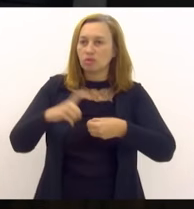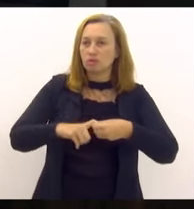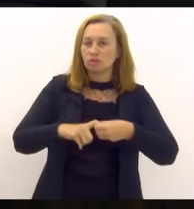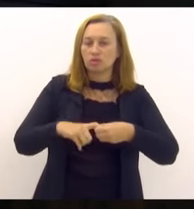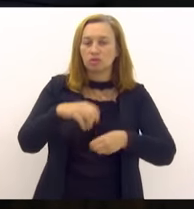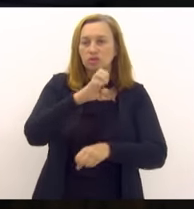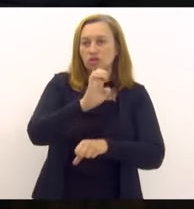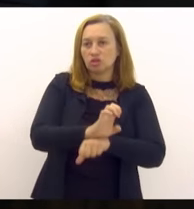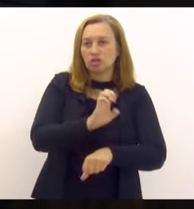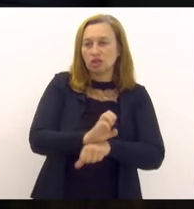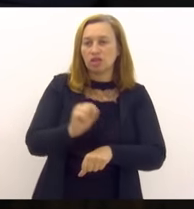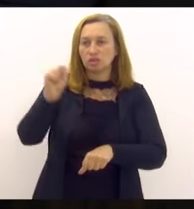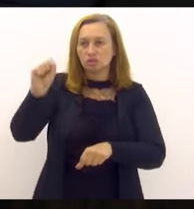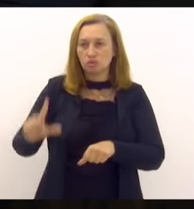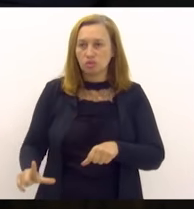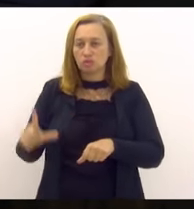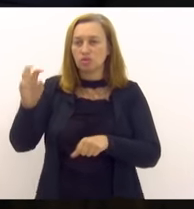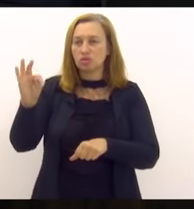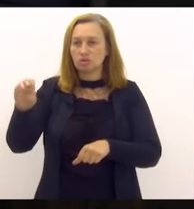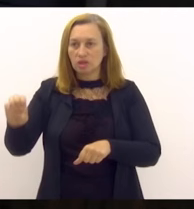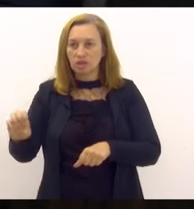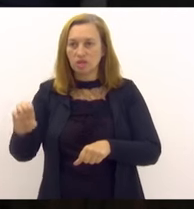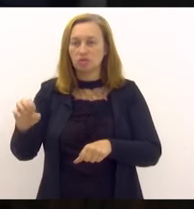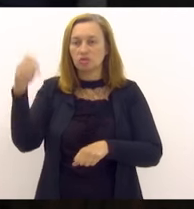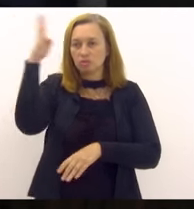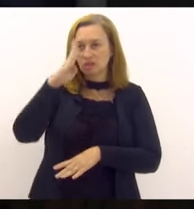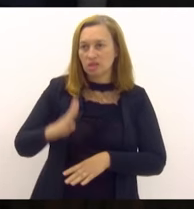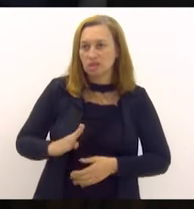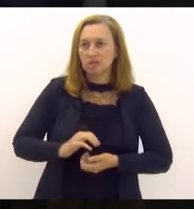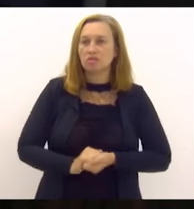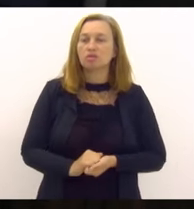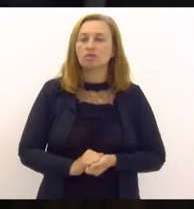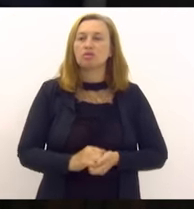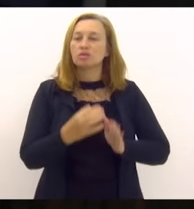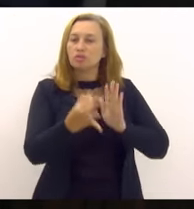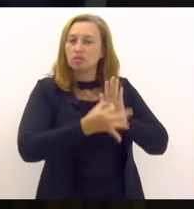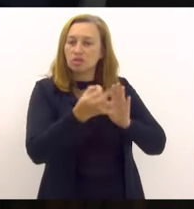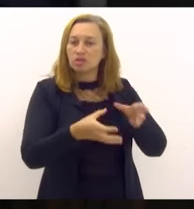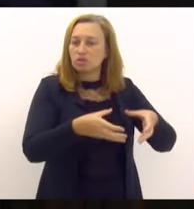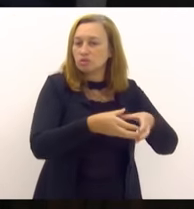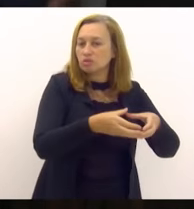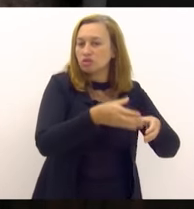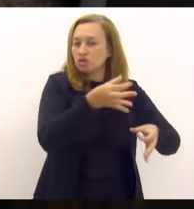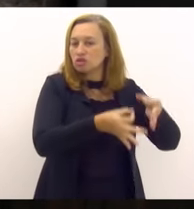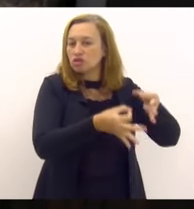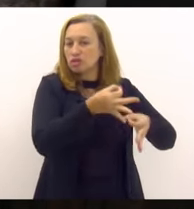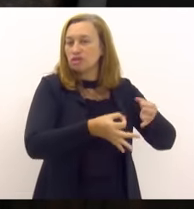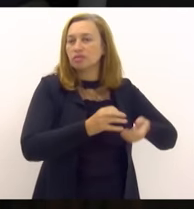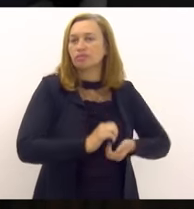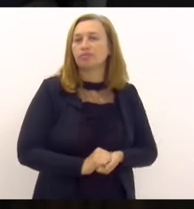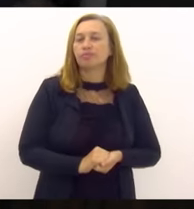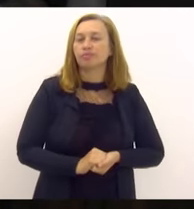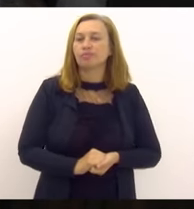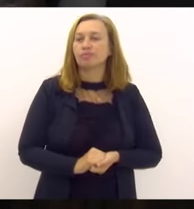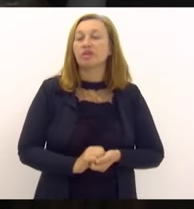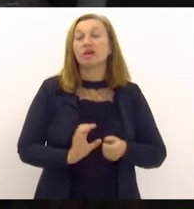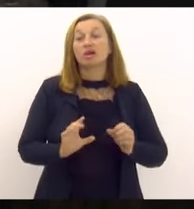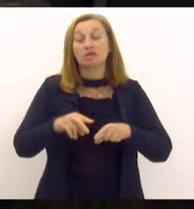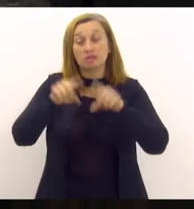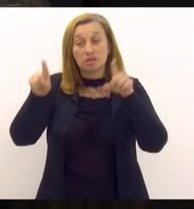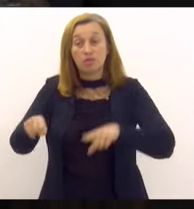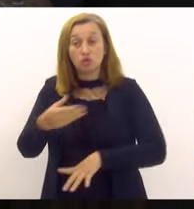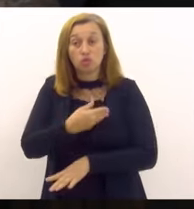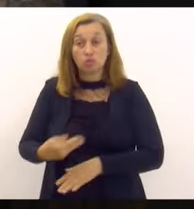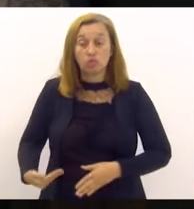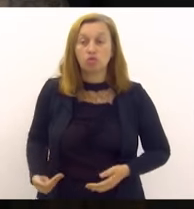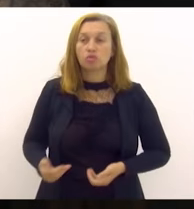Sul e Sudeste do Brasil, pendendo de pareceres das comissões Constituição e Justiça, de Servidores